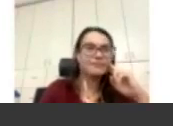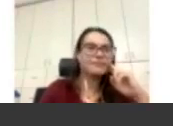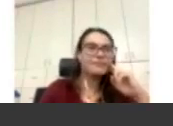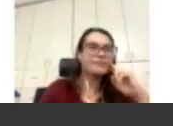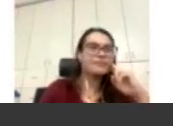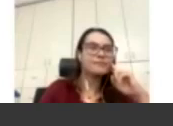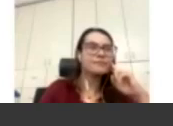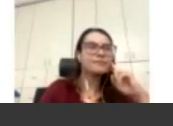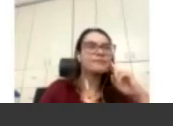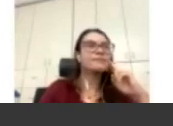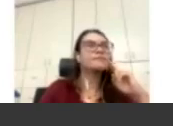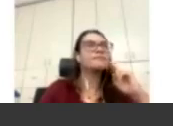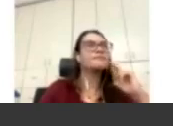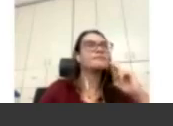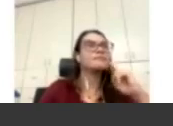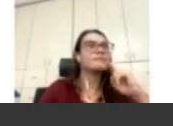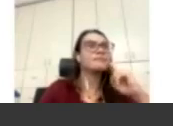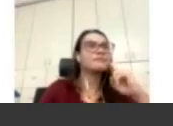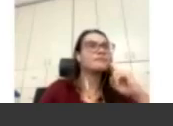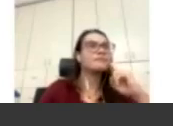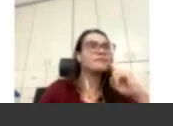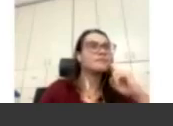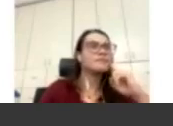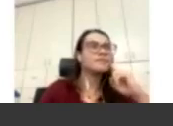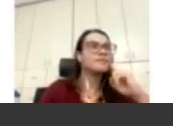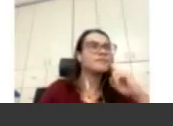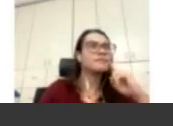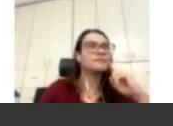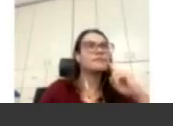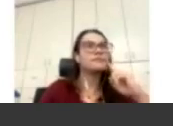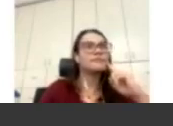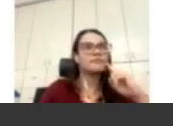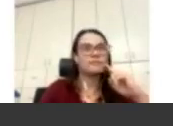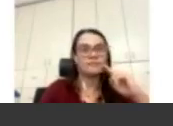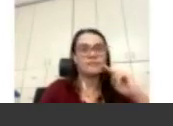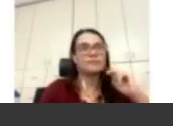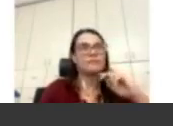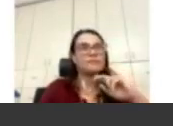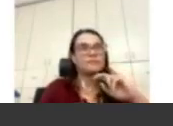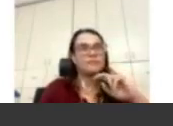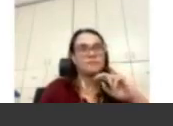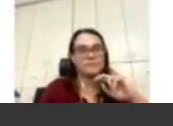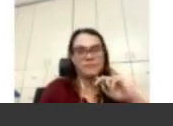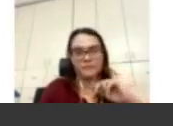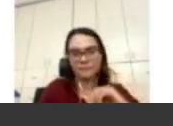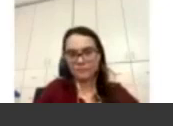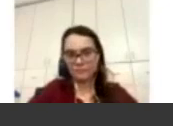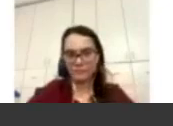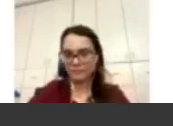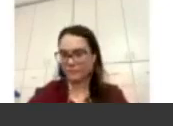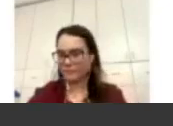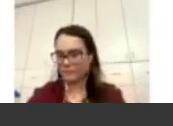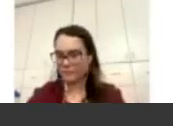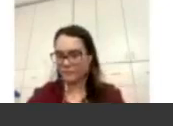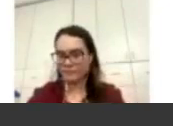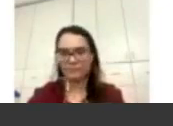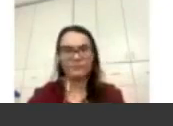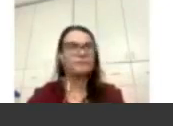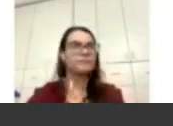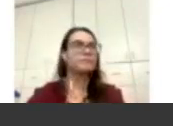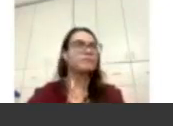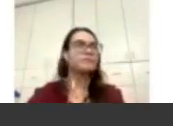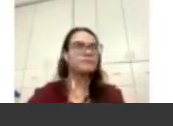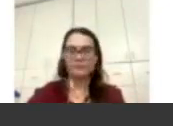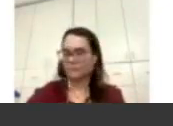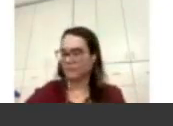pandemia, se não existe um certo receio de nomear isso como pandemia. Então, eu trouxe um conceito, né? Uma perspectiva dos manuais de epidemiologia,